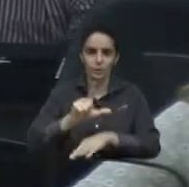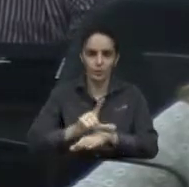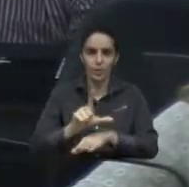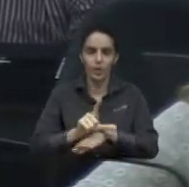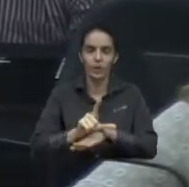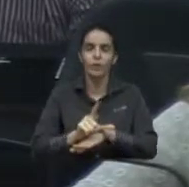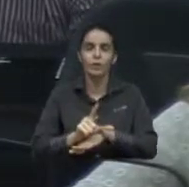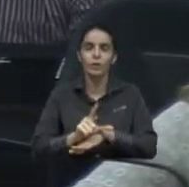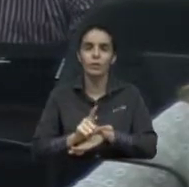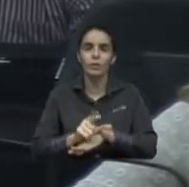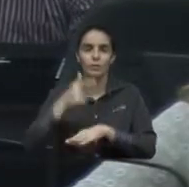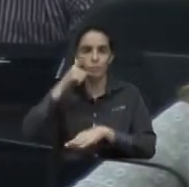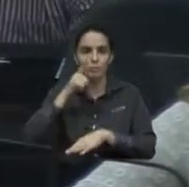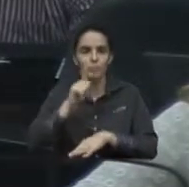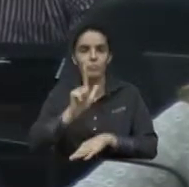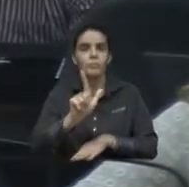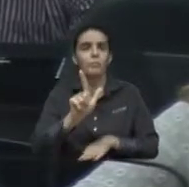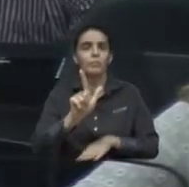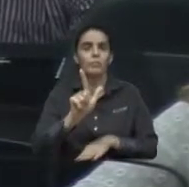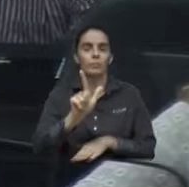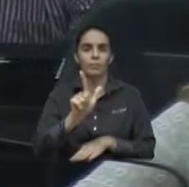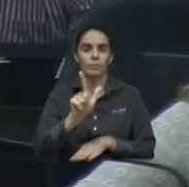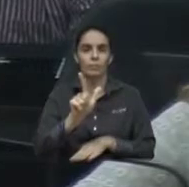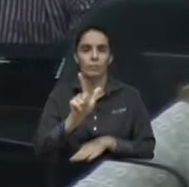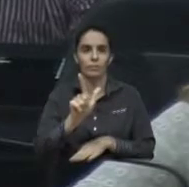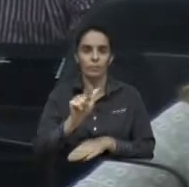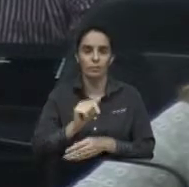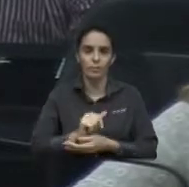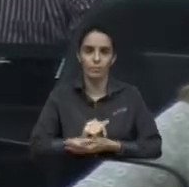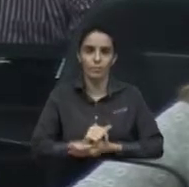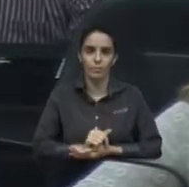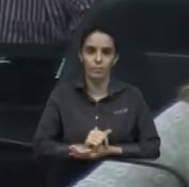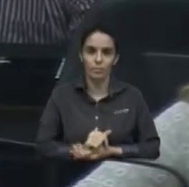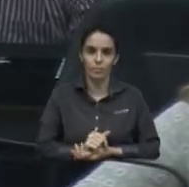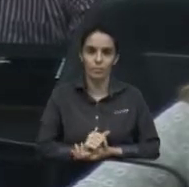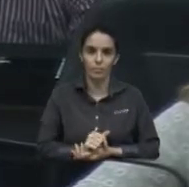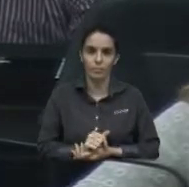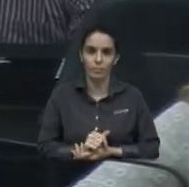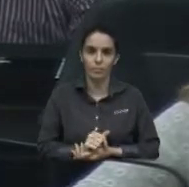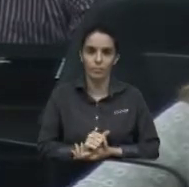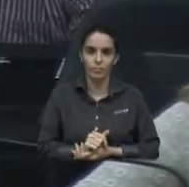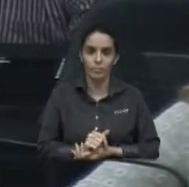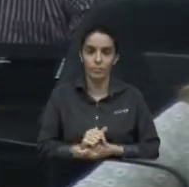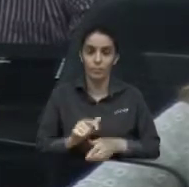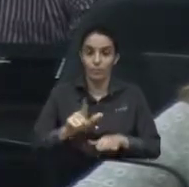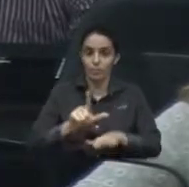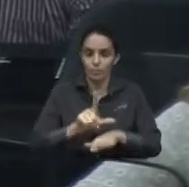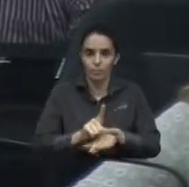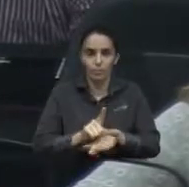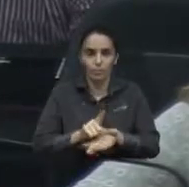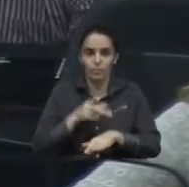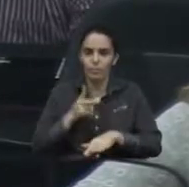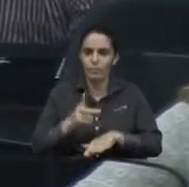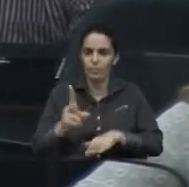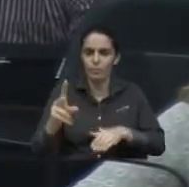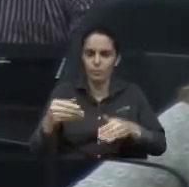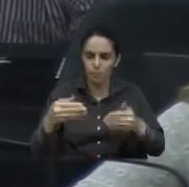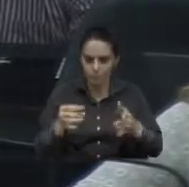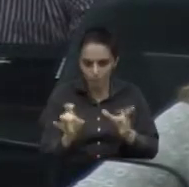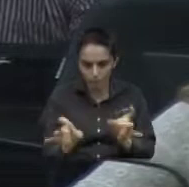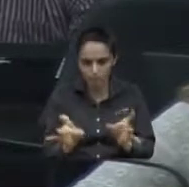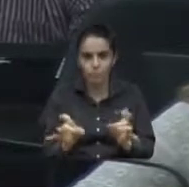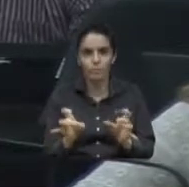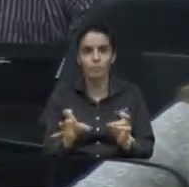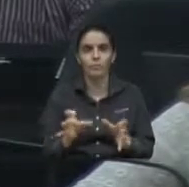possa fazer com que nem mais uma loja se feche na nossa cidade,